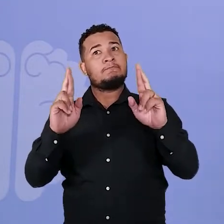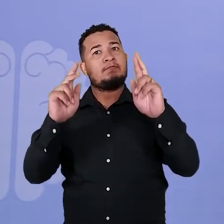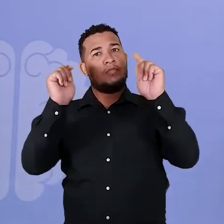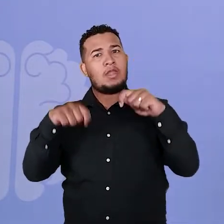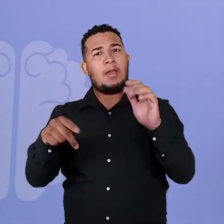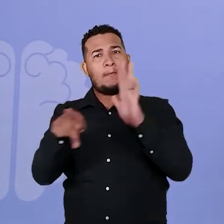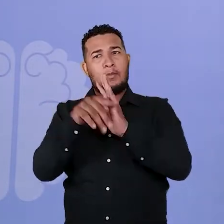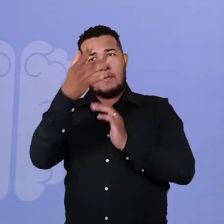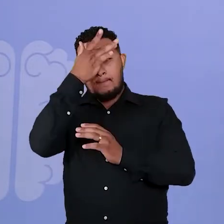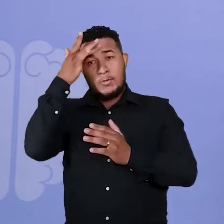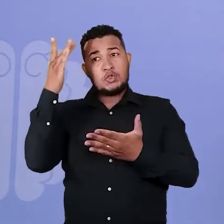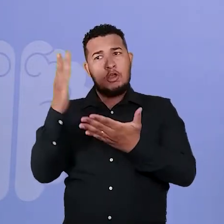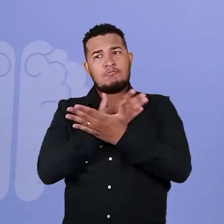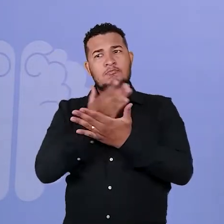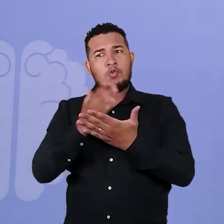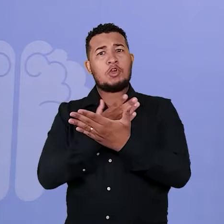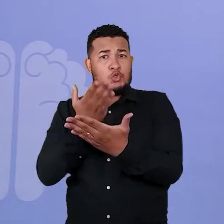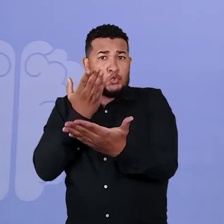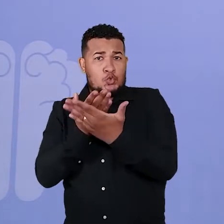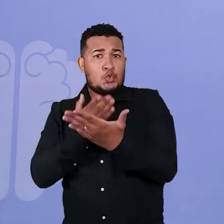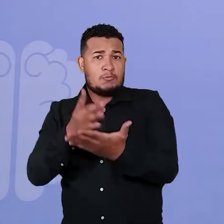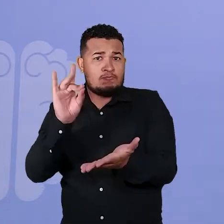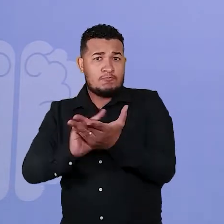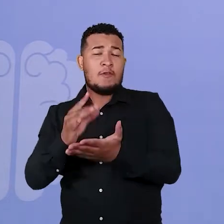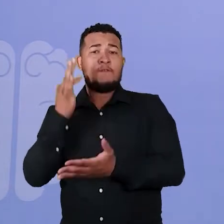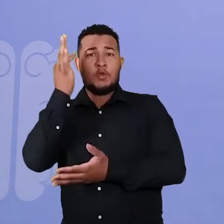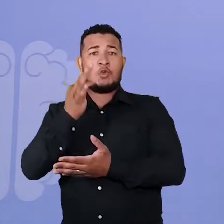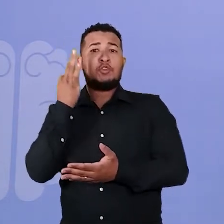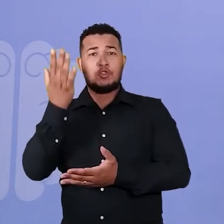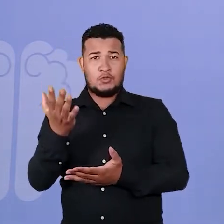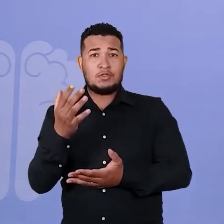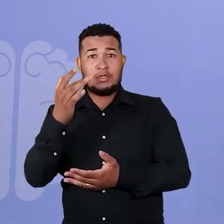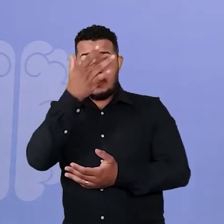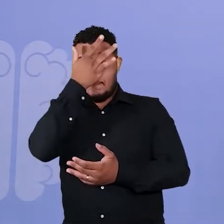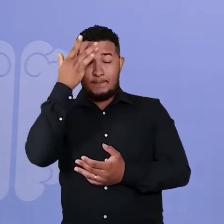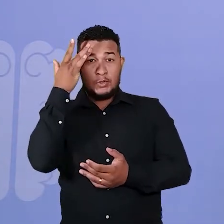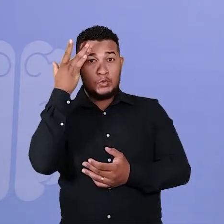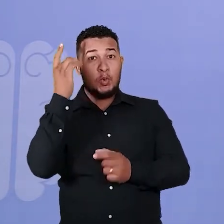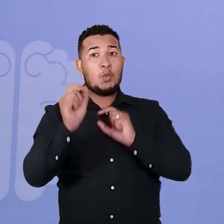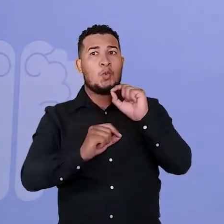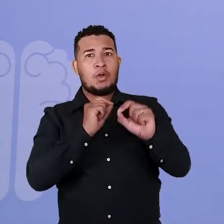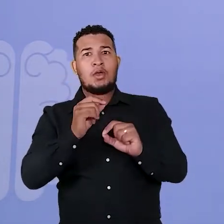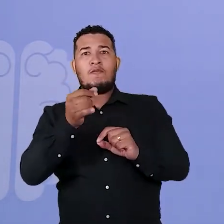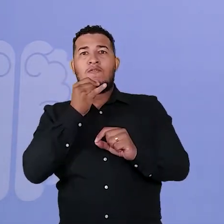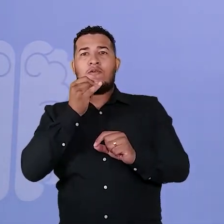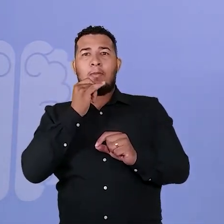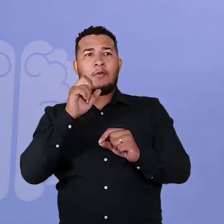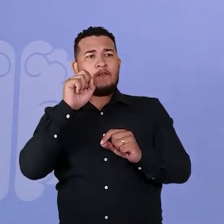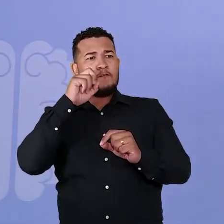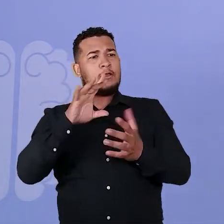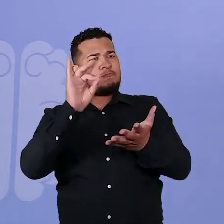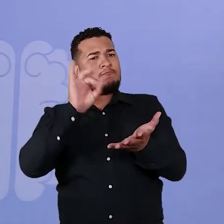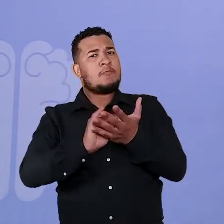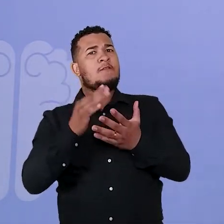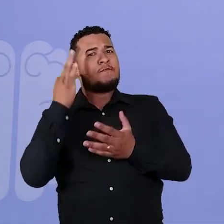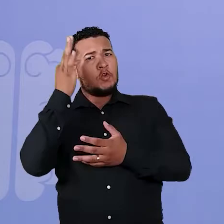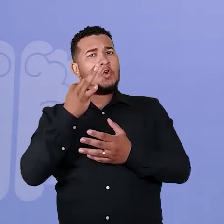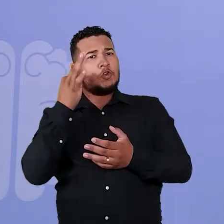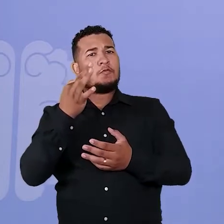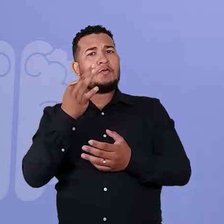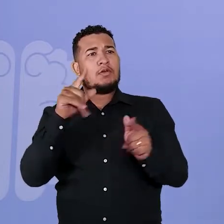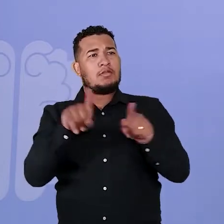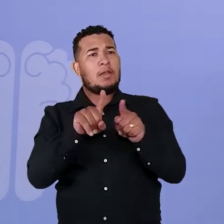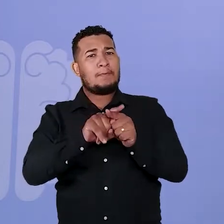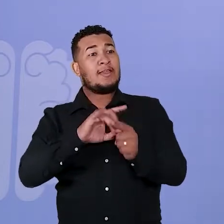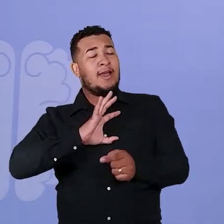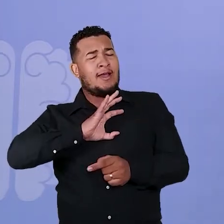se espera de alguém que está estudando filosofia, de alguém que leva a filosofia a sério,